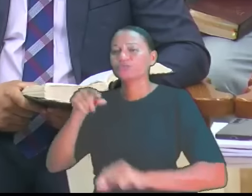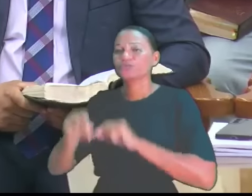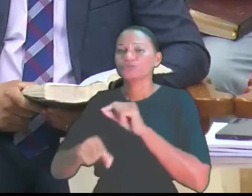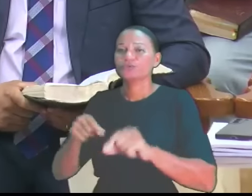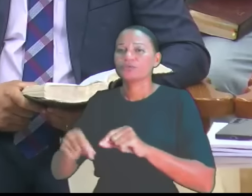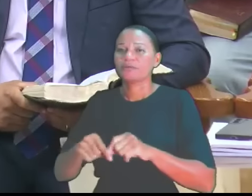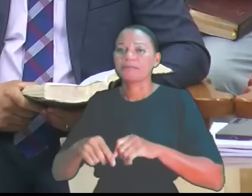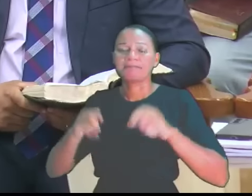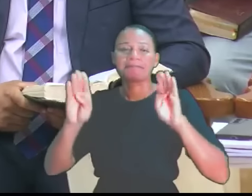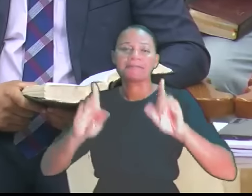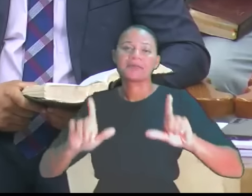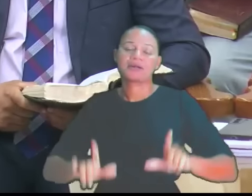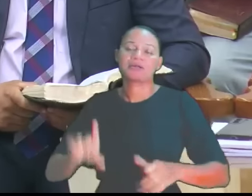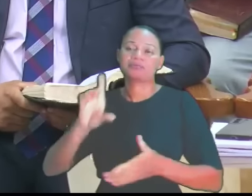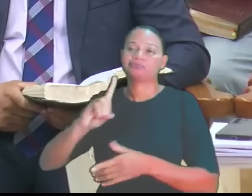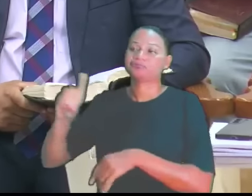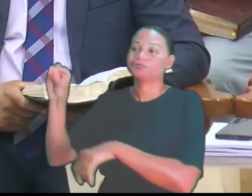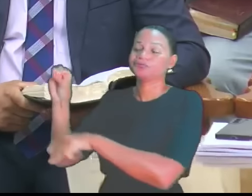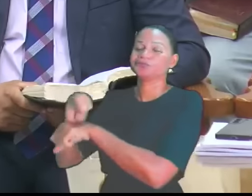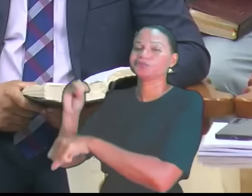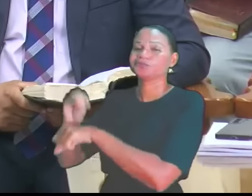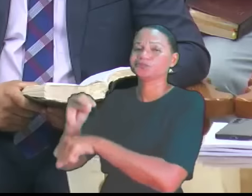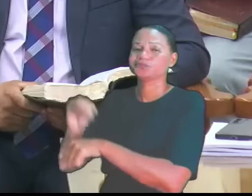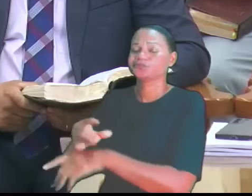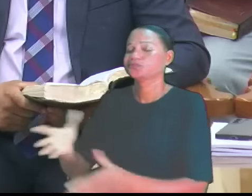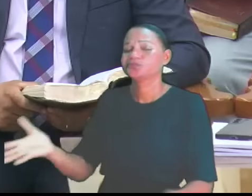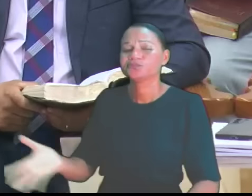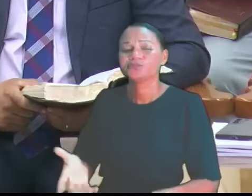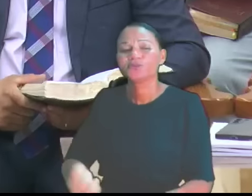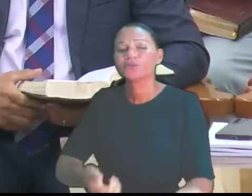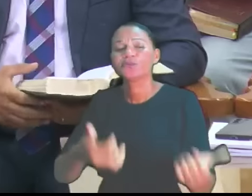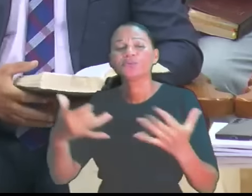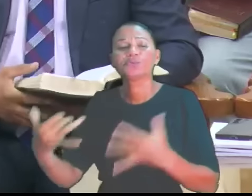da providência. Mas sabe o que ela está ouvindo agora?